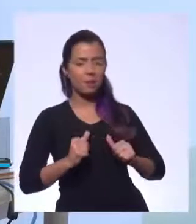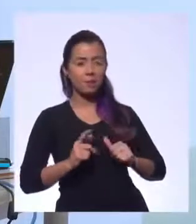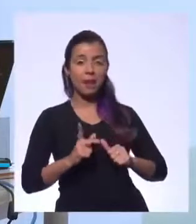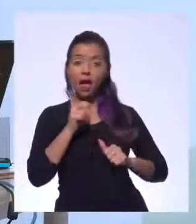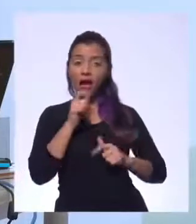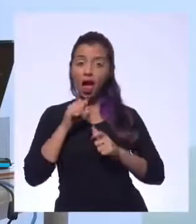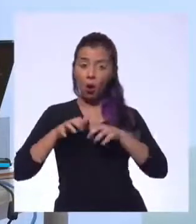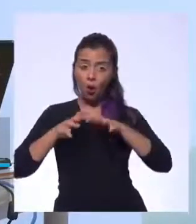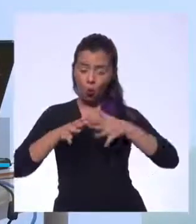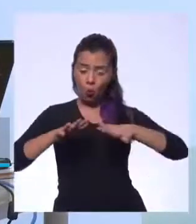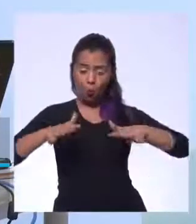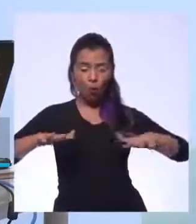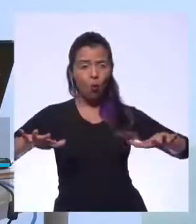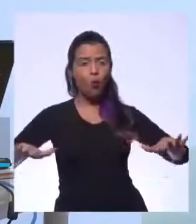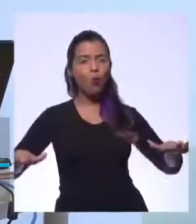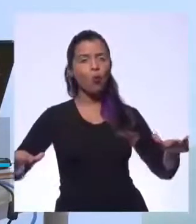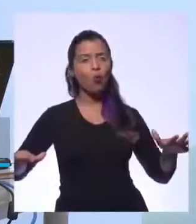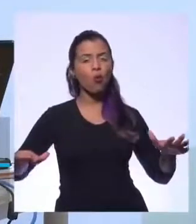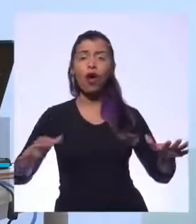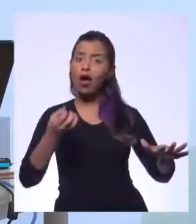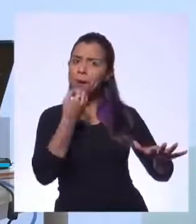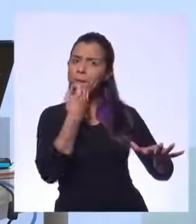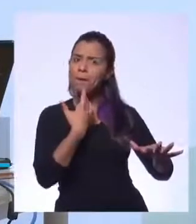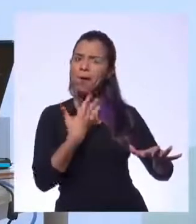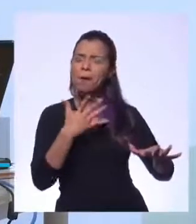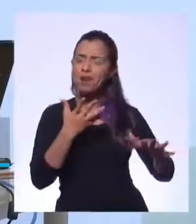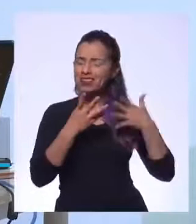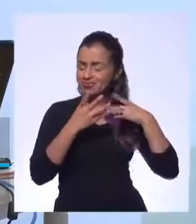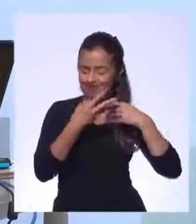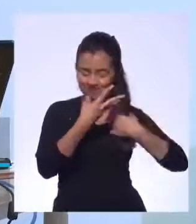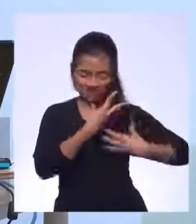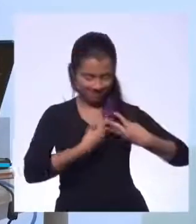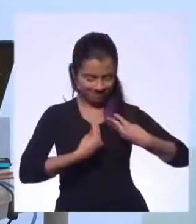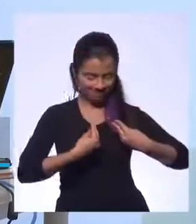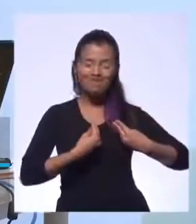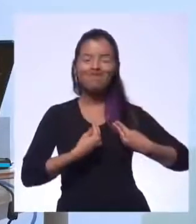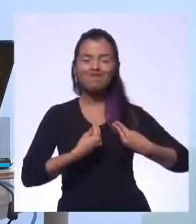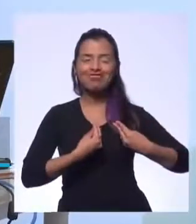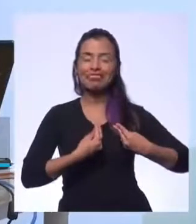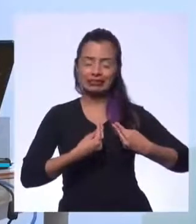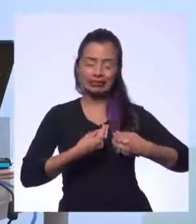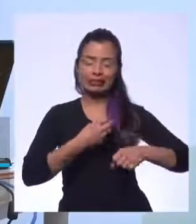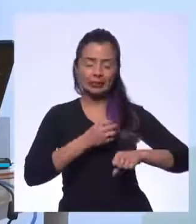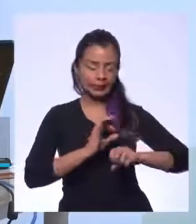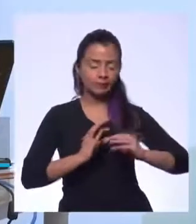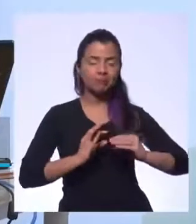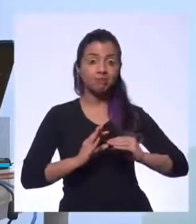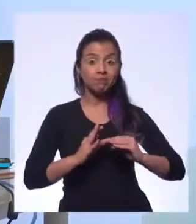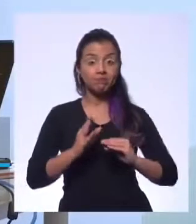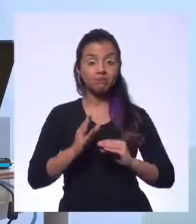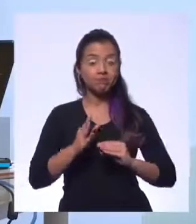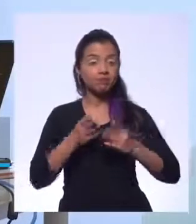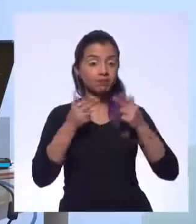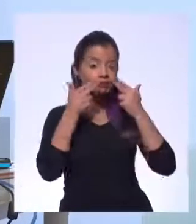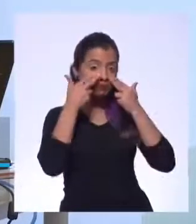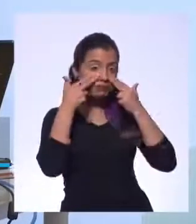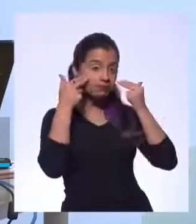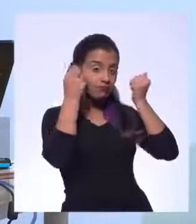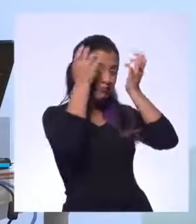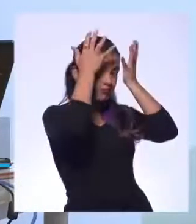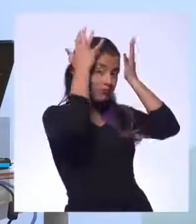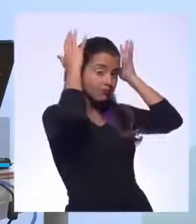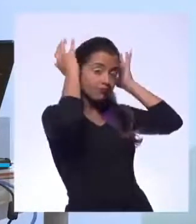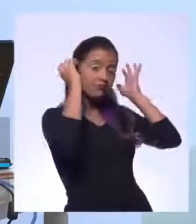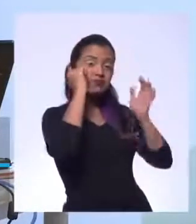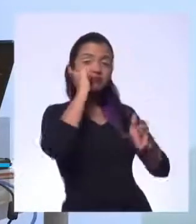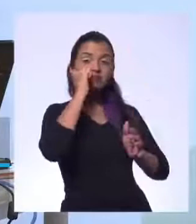cada dread, não é fácil de cuidar assim. A indiazinha pega seus apetrechos de beleza, vai para a